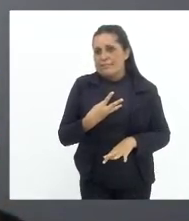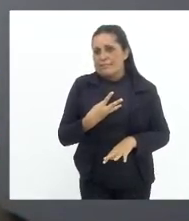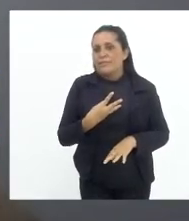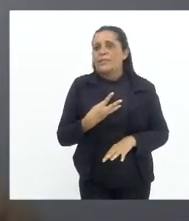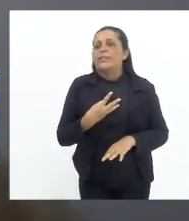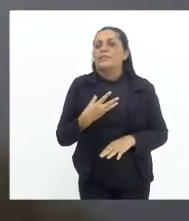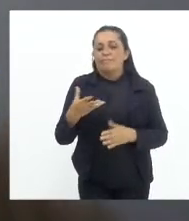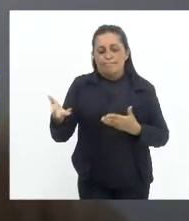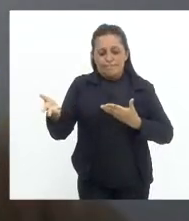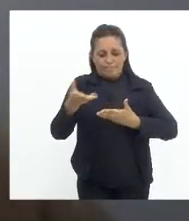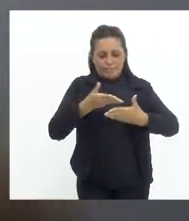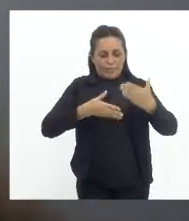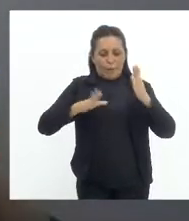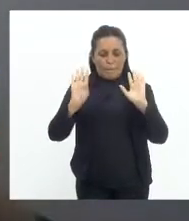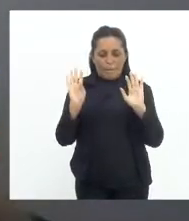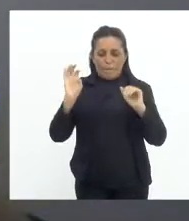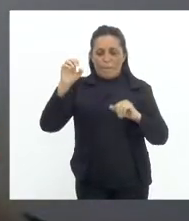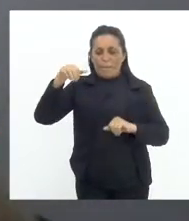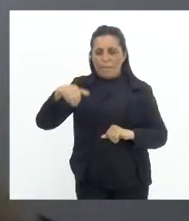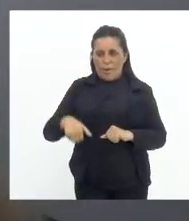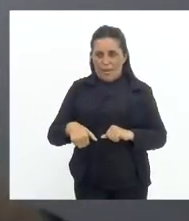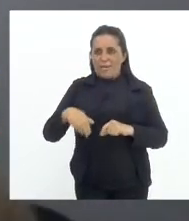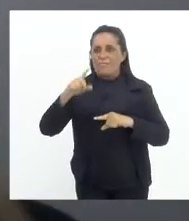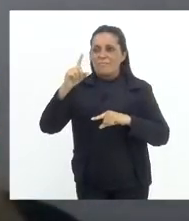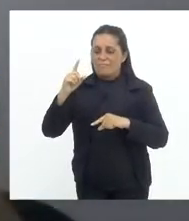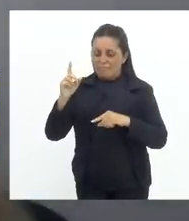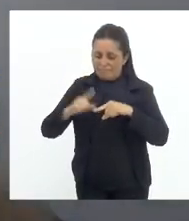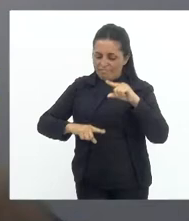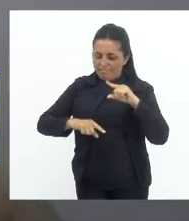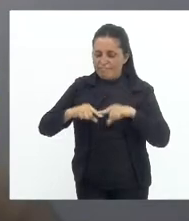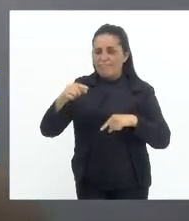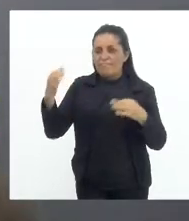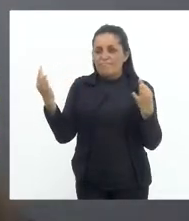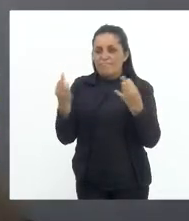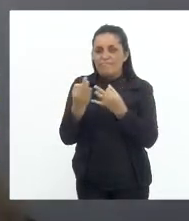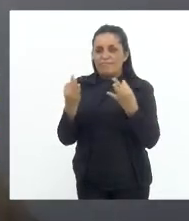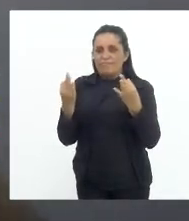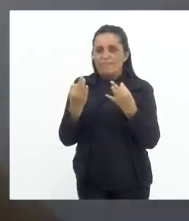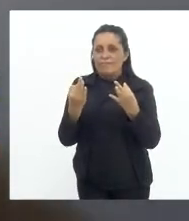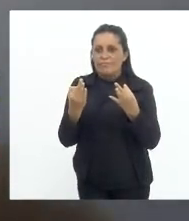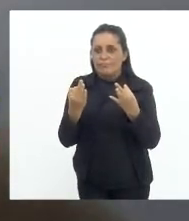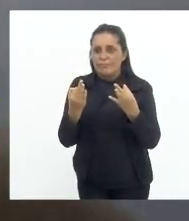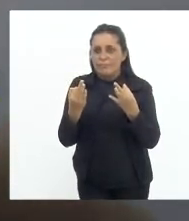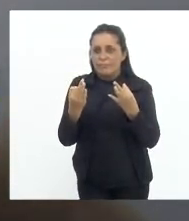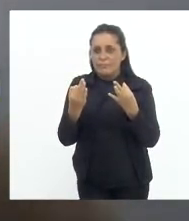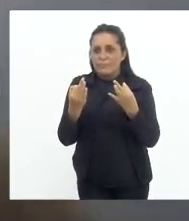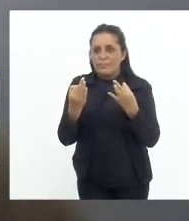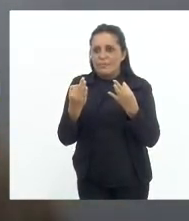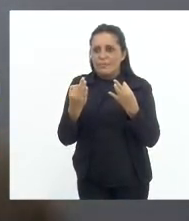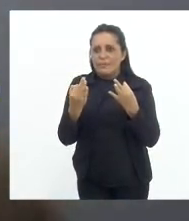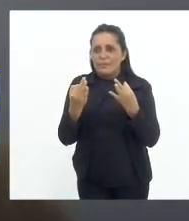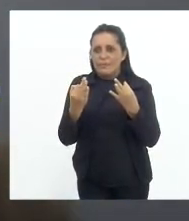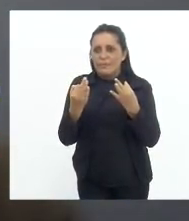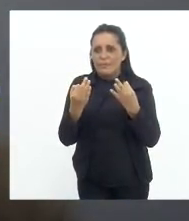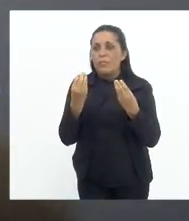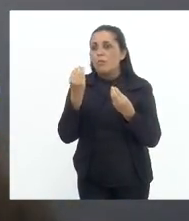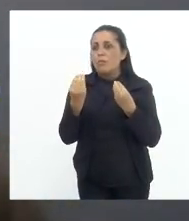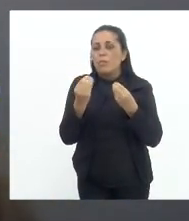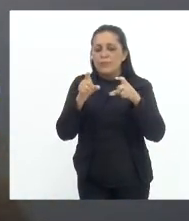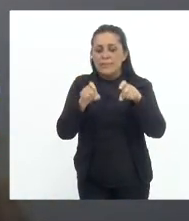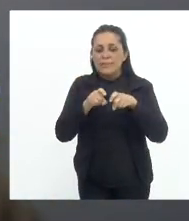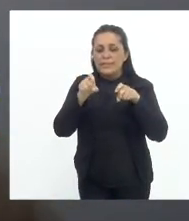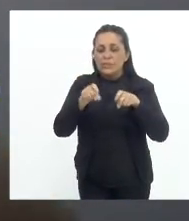tornando este bem e o material que é exatamente o bem o centro